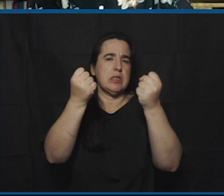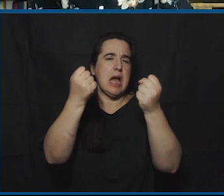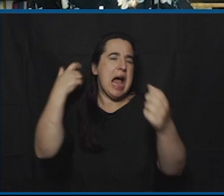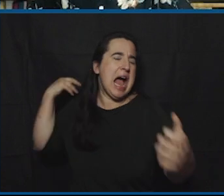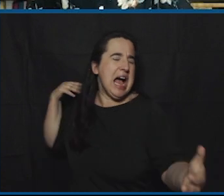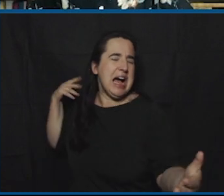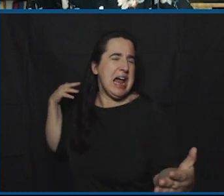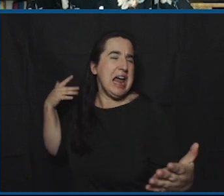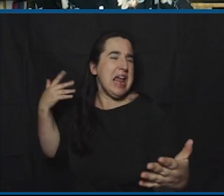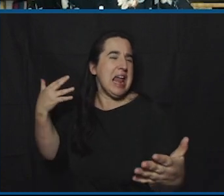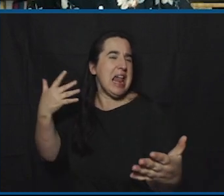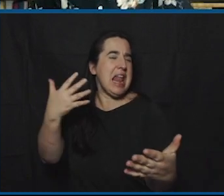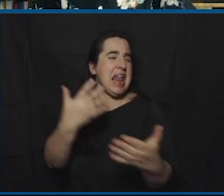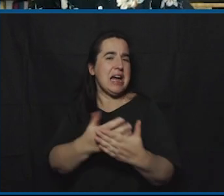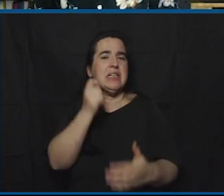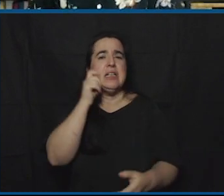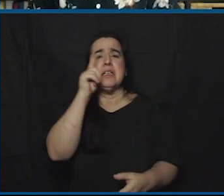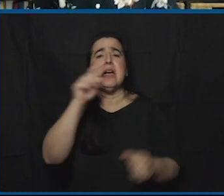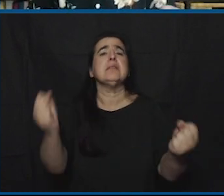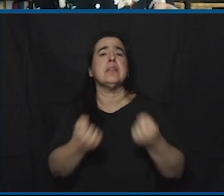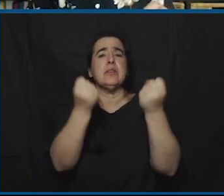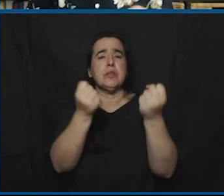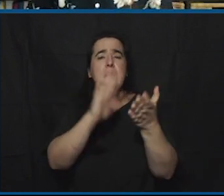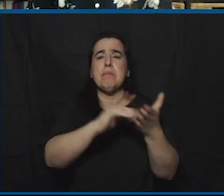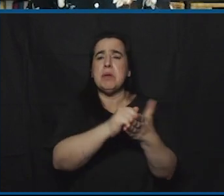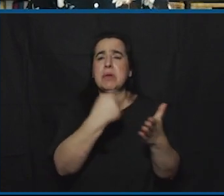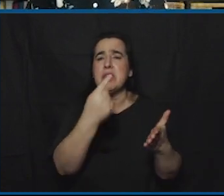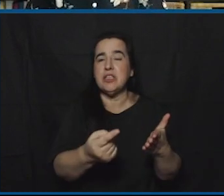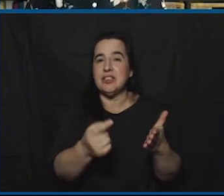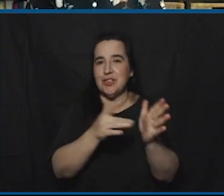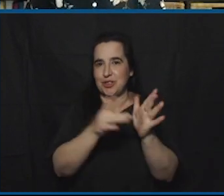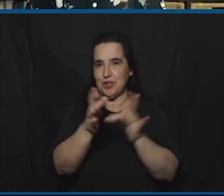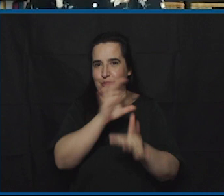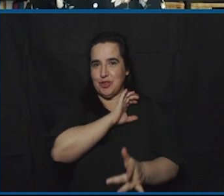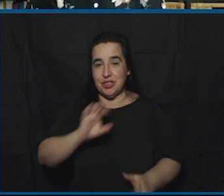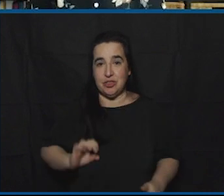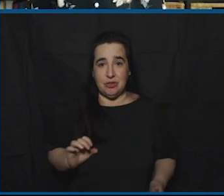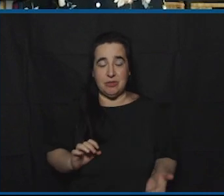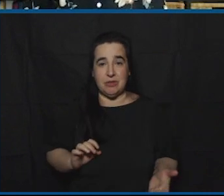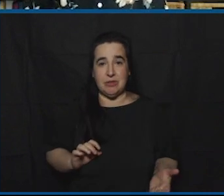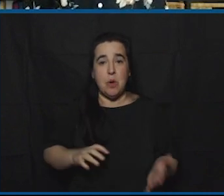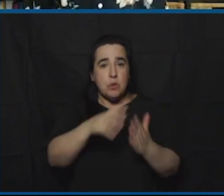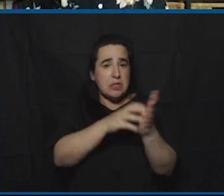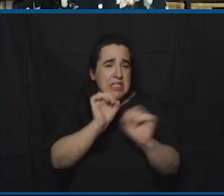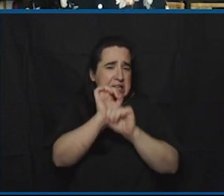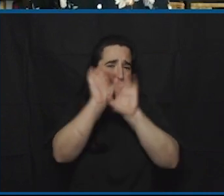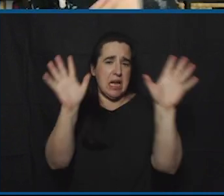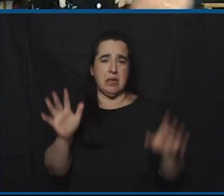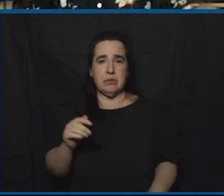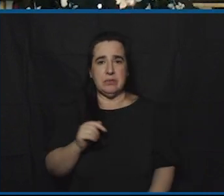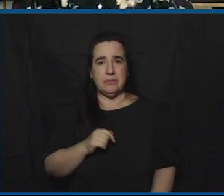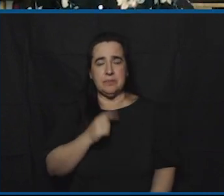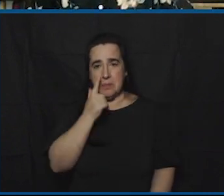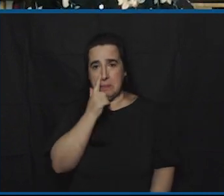que a Bíblia apresenta? É Jesus Cristo. Portanto, esta citação está bem clara, que